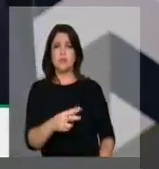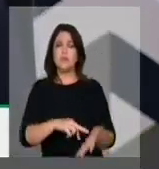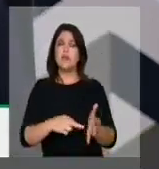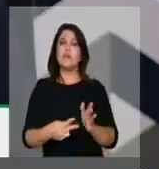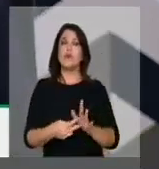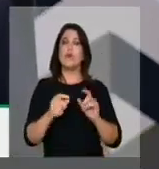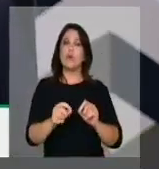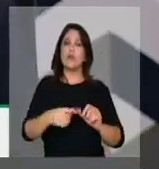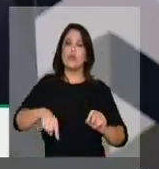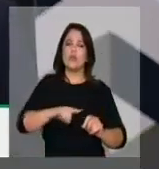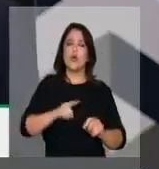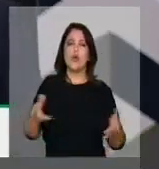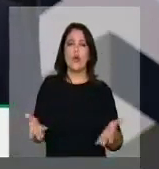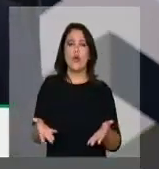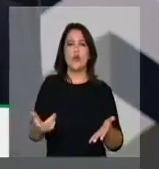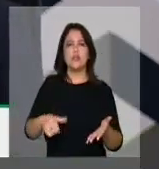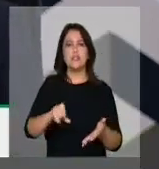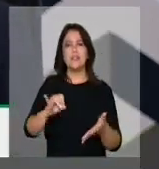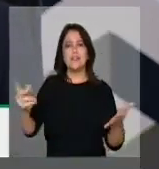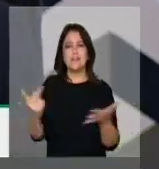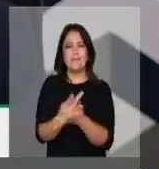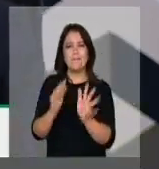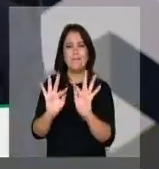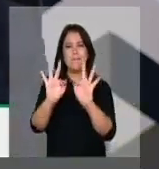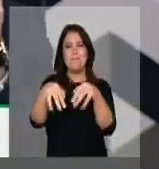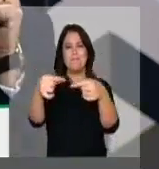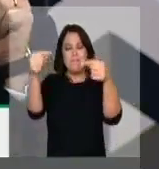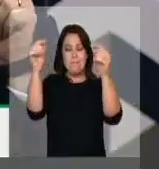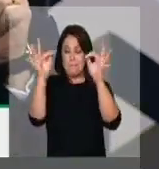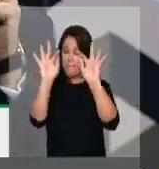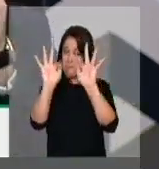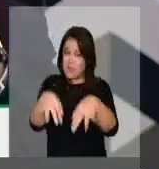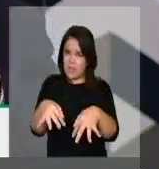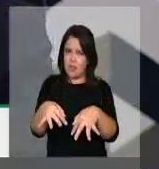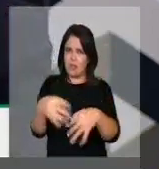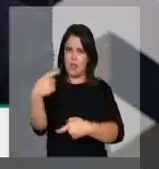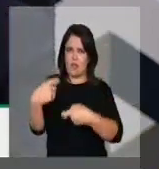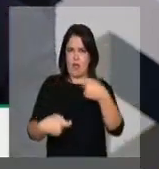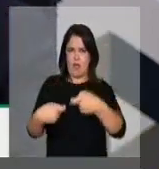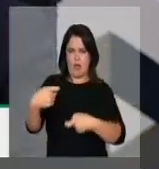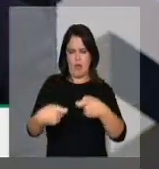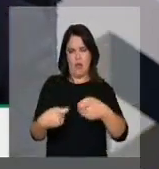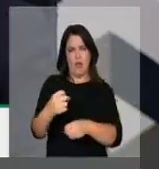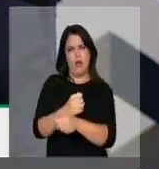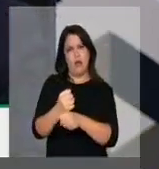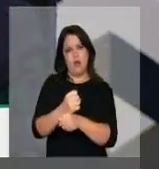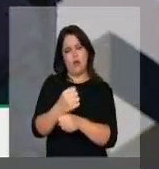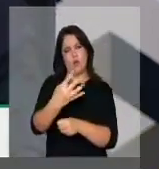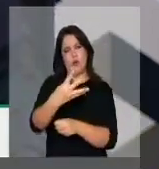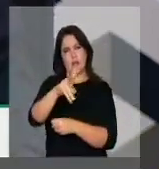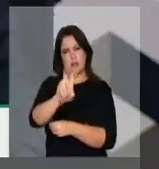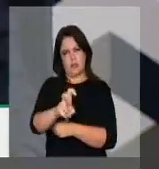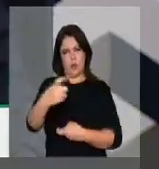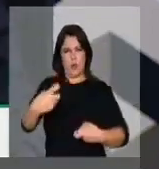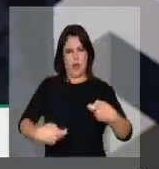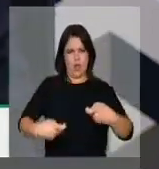Ou seja, nós vivemos, quando termina a guerra em 45, nós temos na